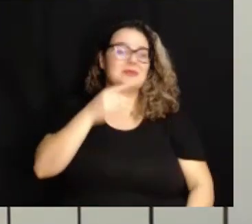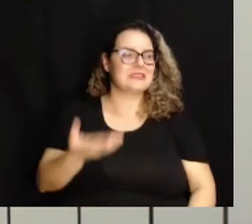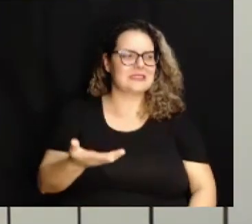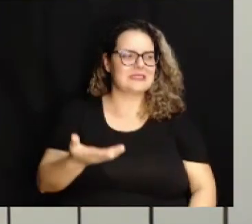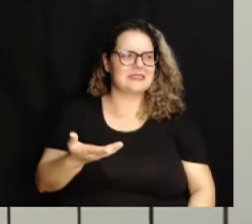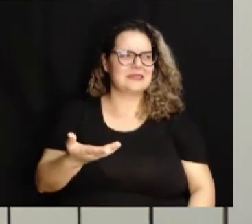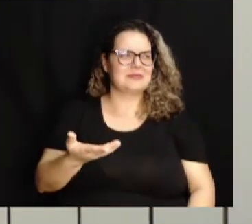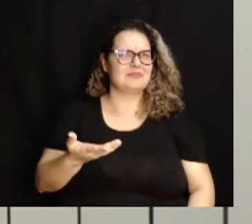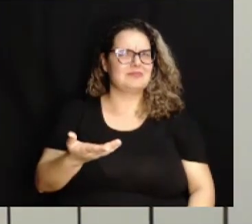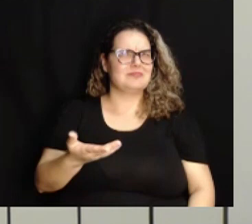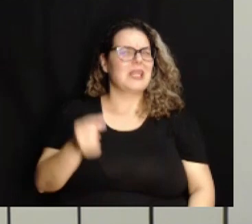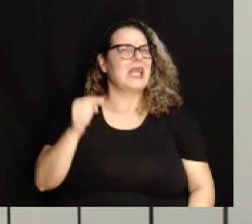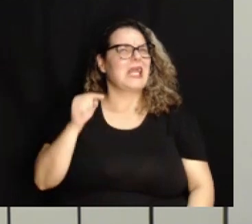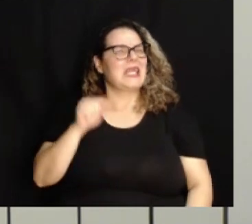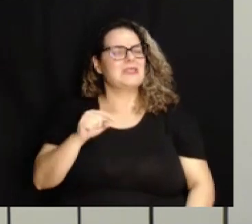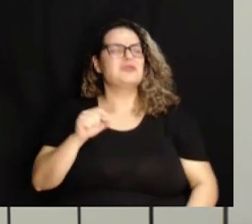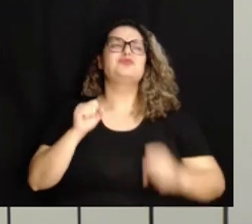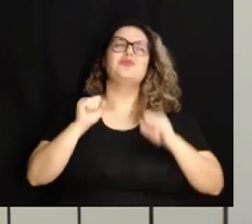aí